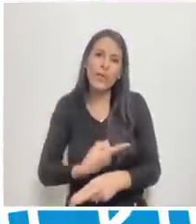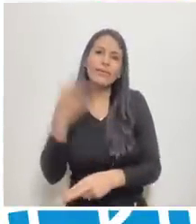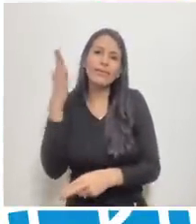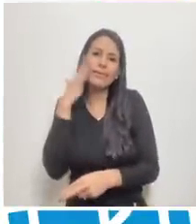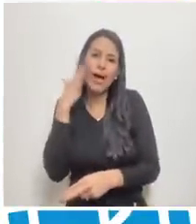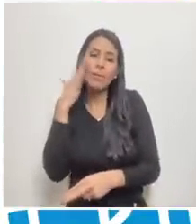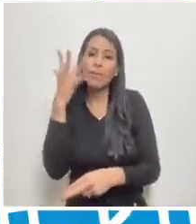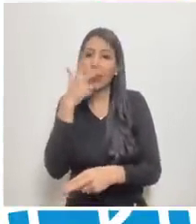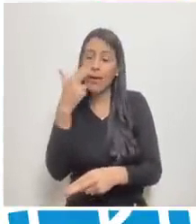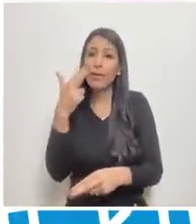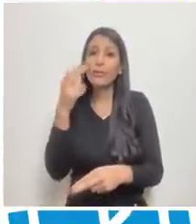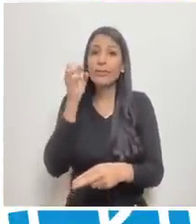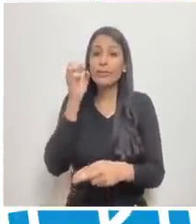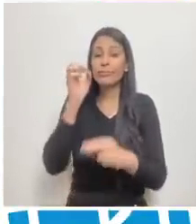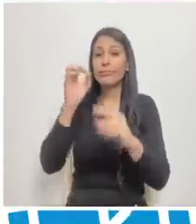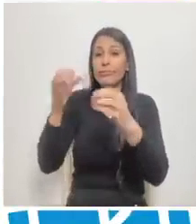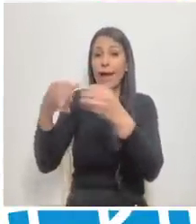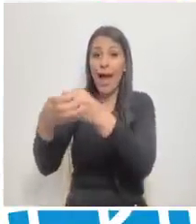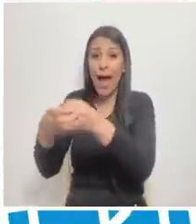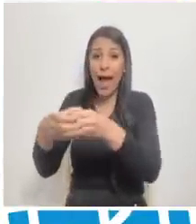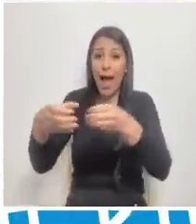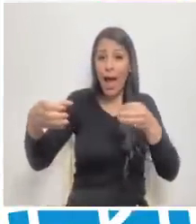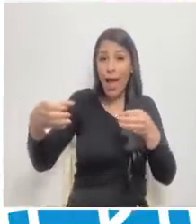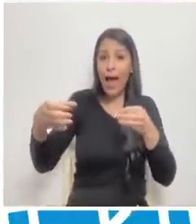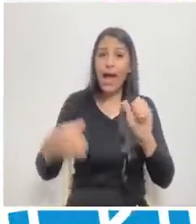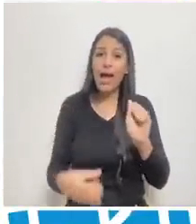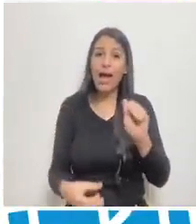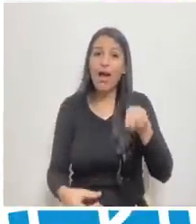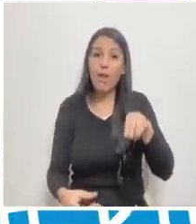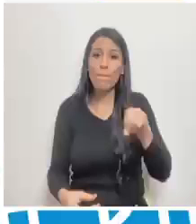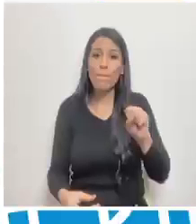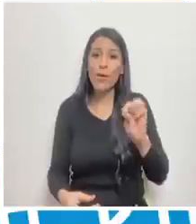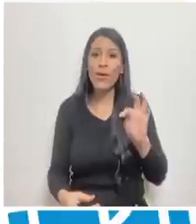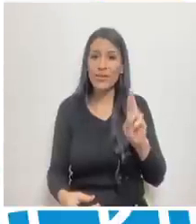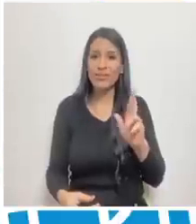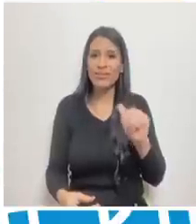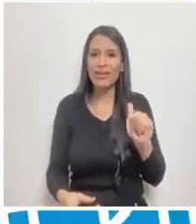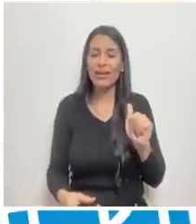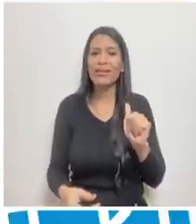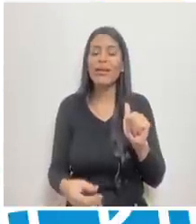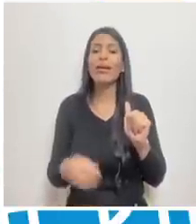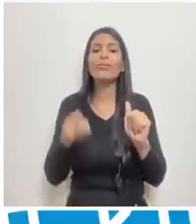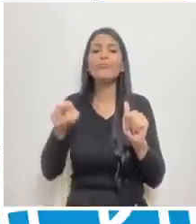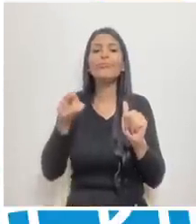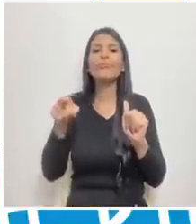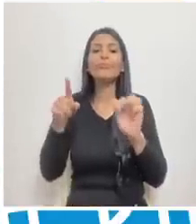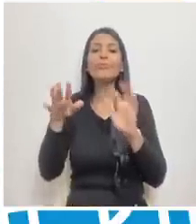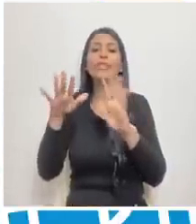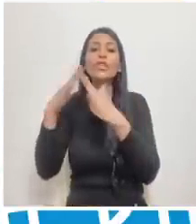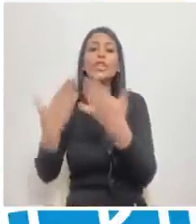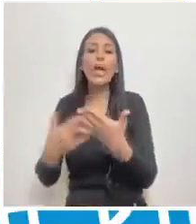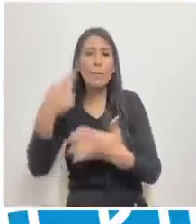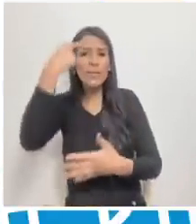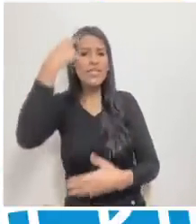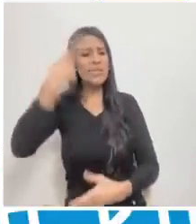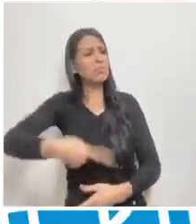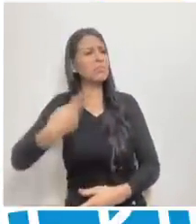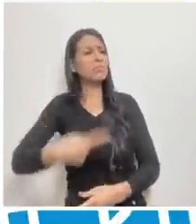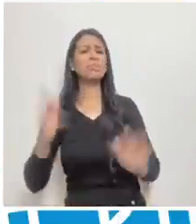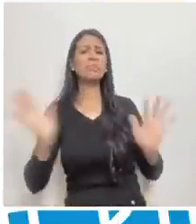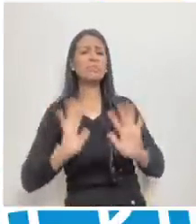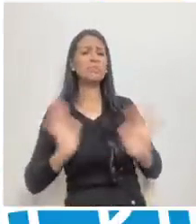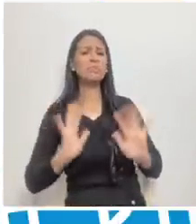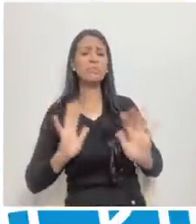escolas elas não tinham sentimento de pertença, elas não se reconheciam nos resultados. A partir do momento que você